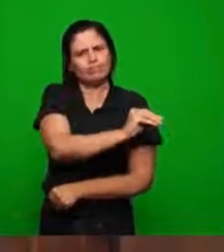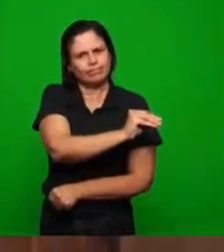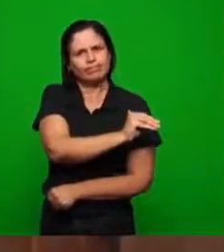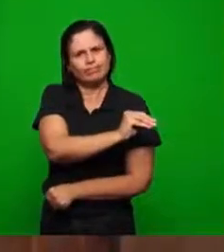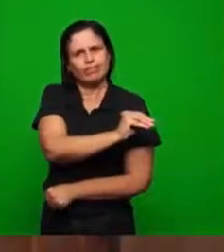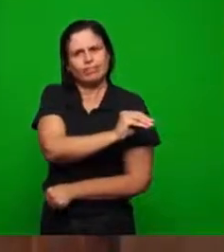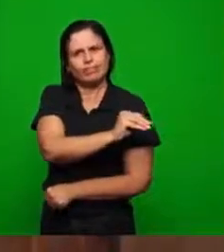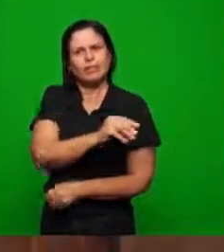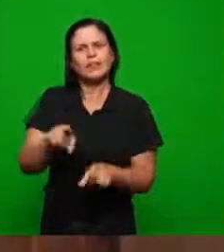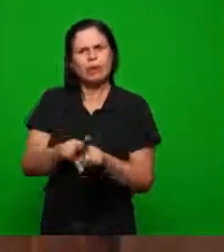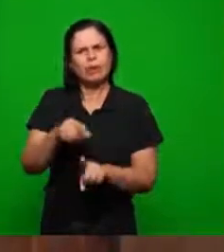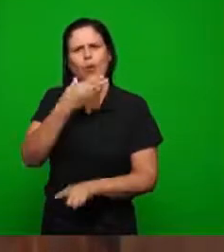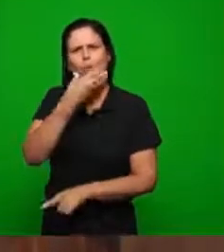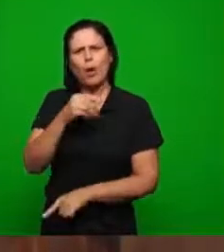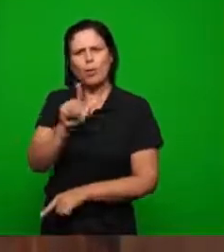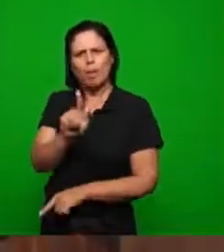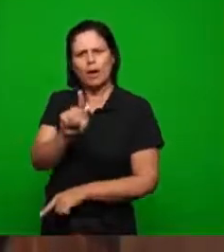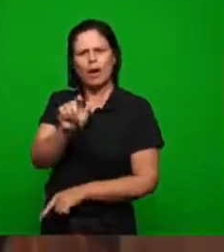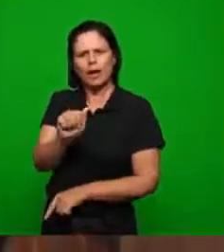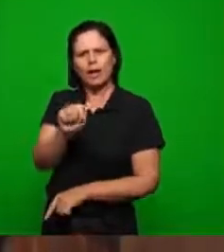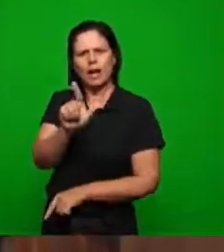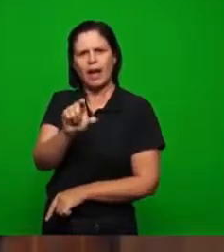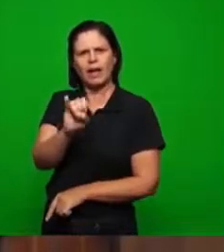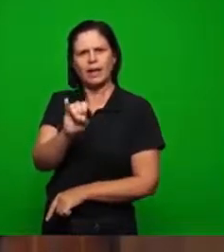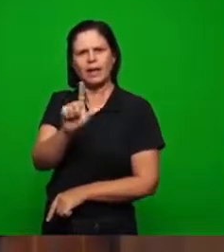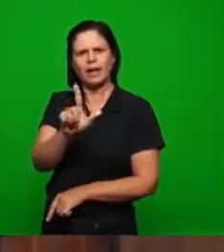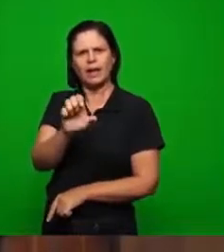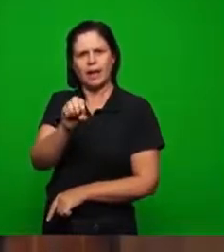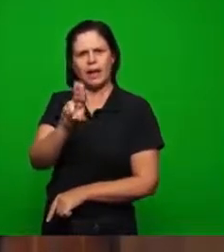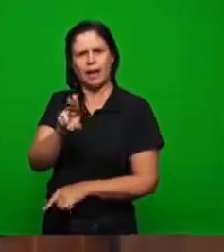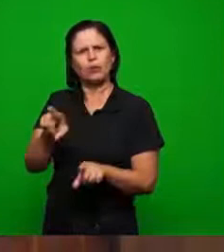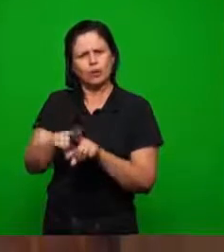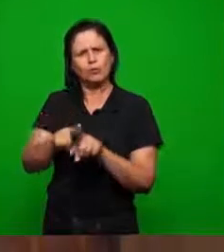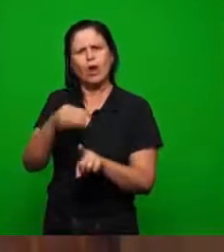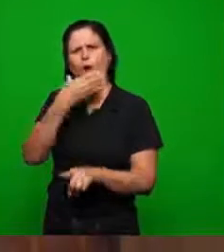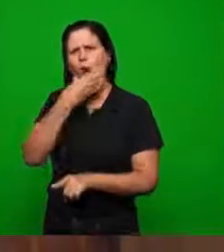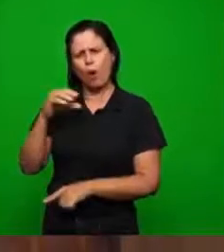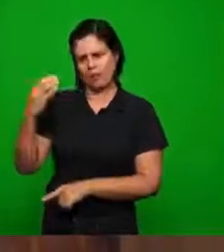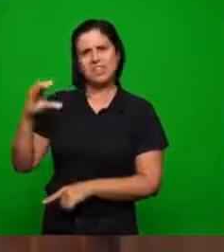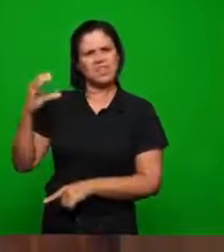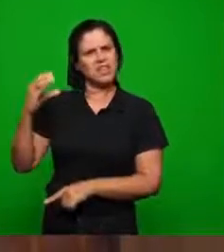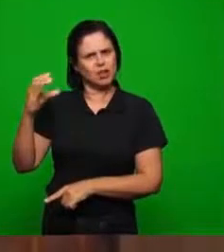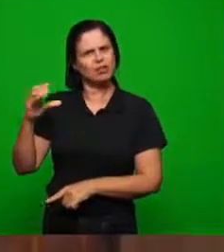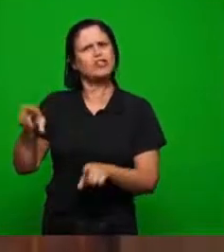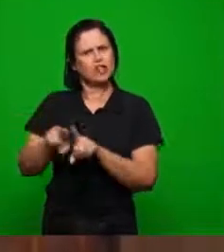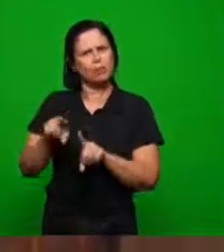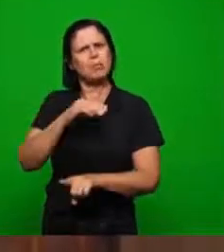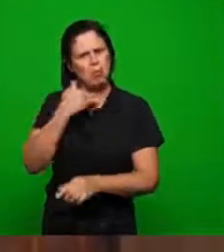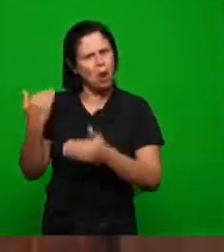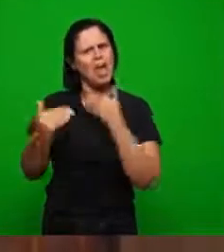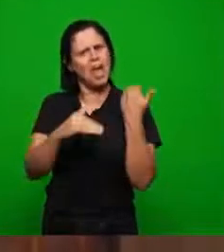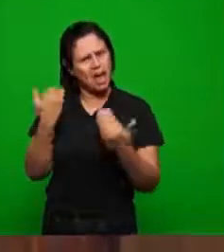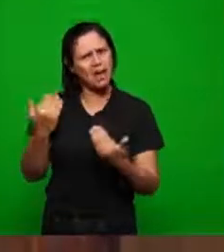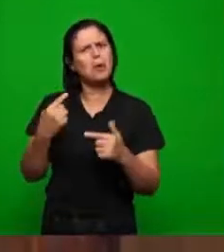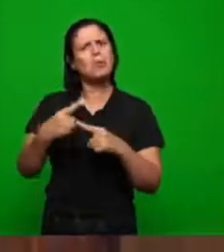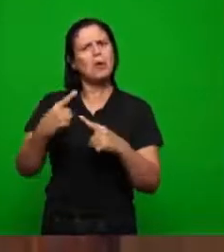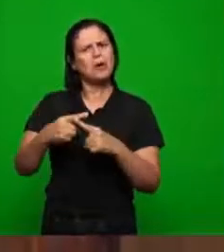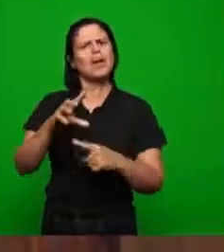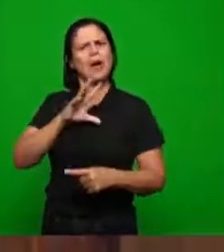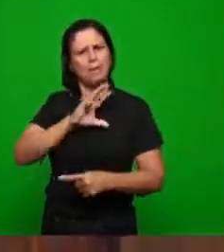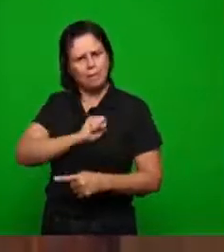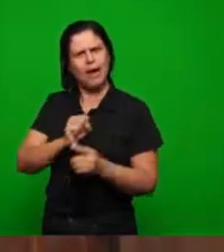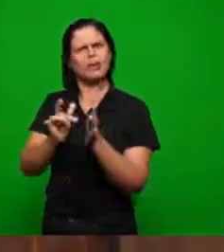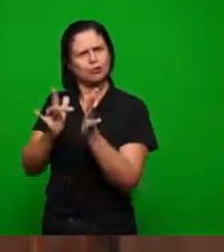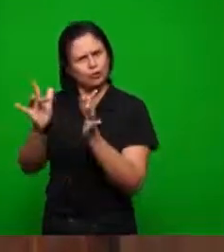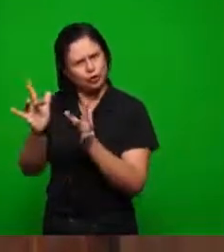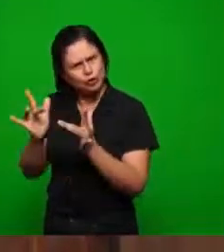o próprio Galileu e outros até na área de ciência foram sacrificados, foram mortos, vários que